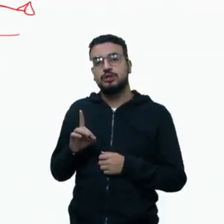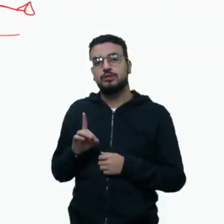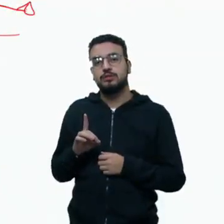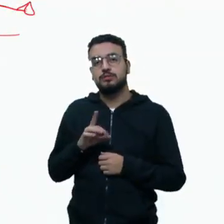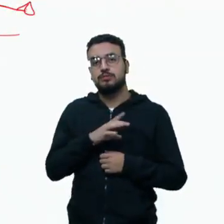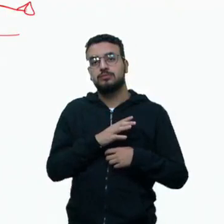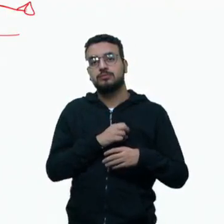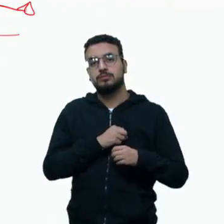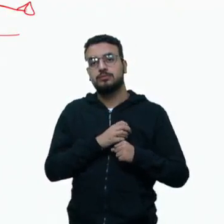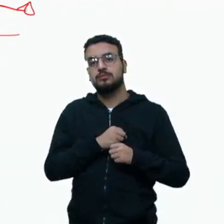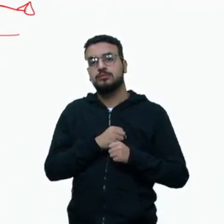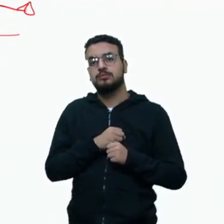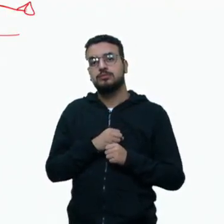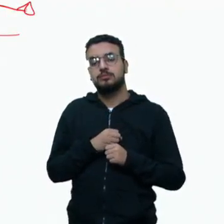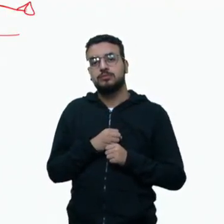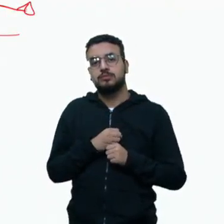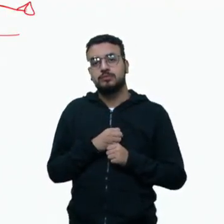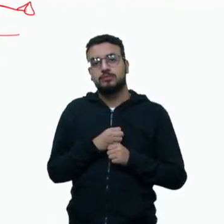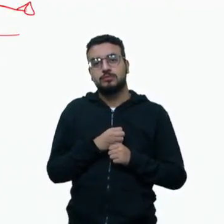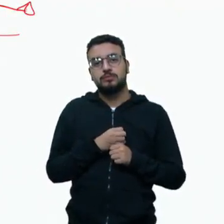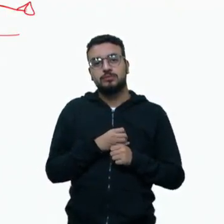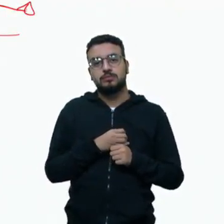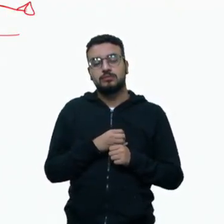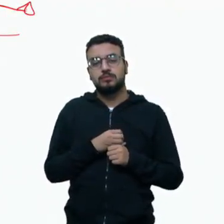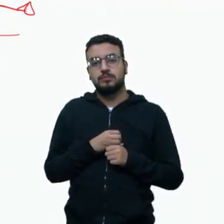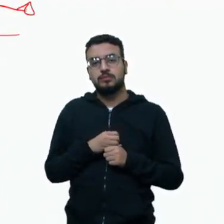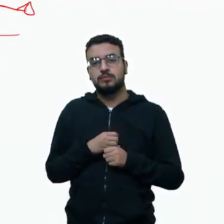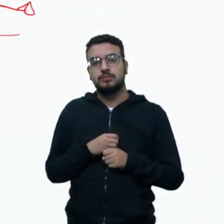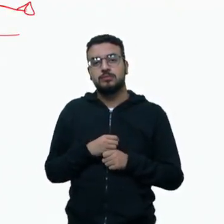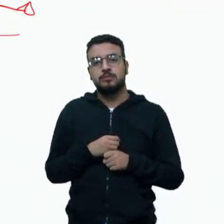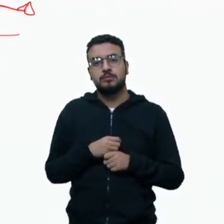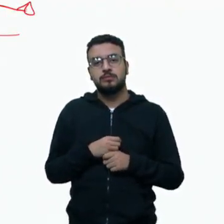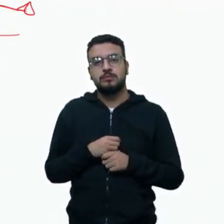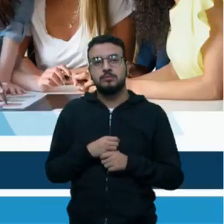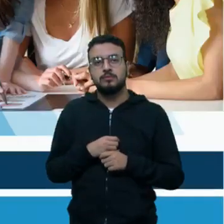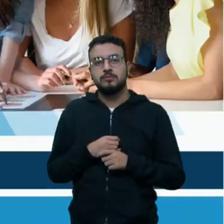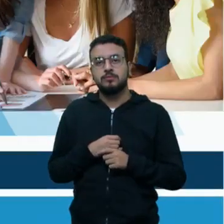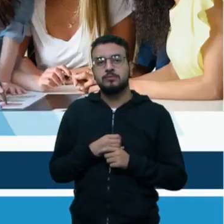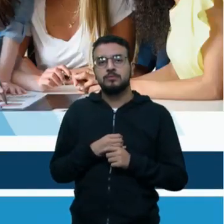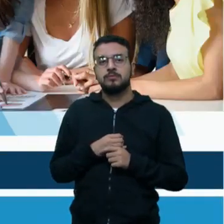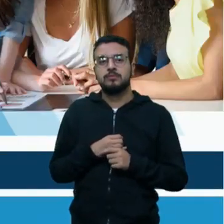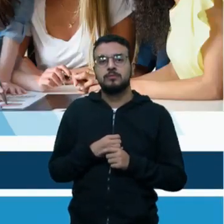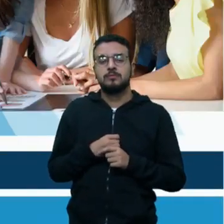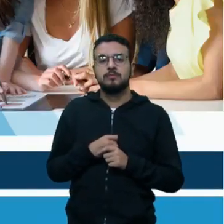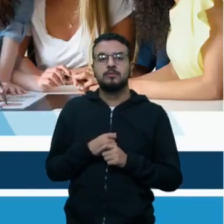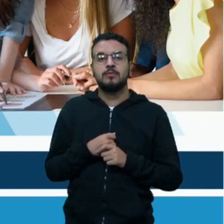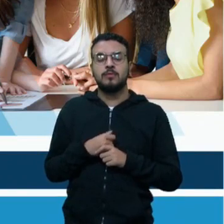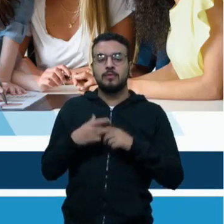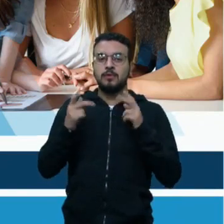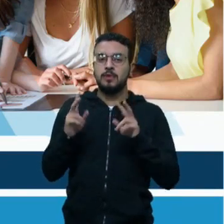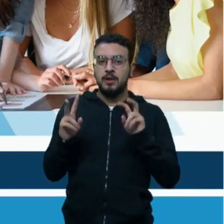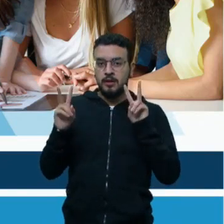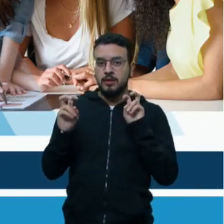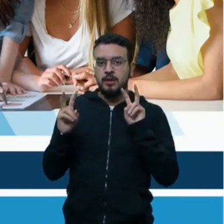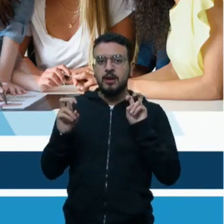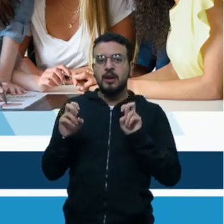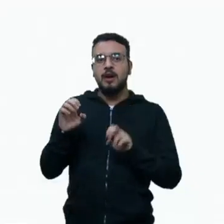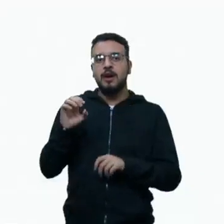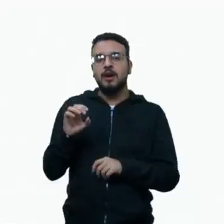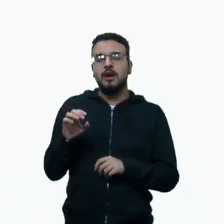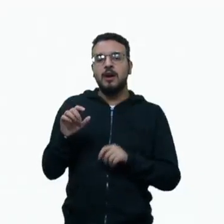ventrículo direito aqui embaixo, tá? Bom, sobre os vasos,